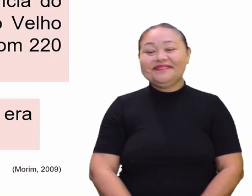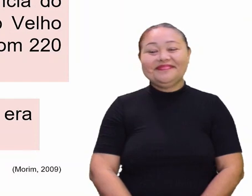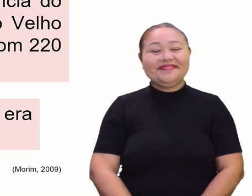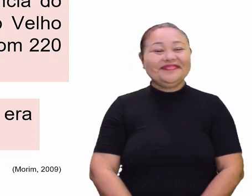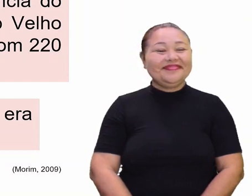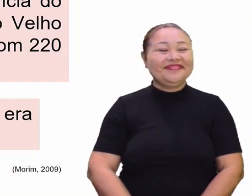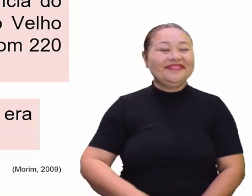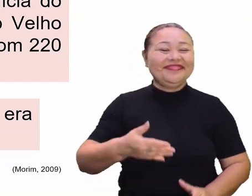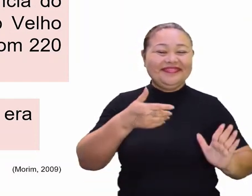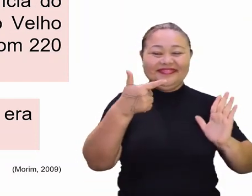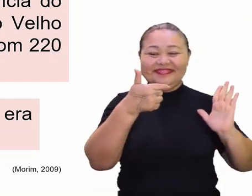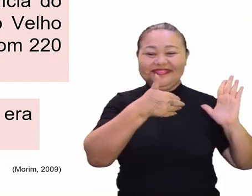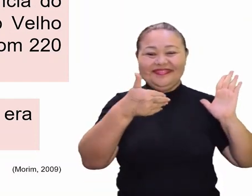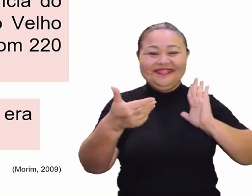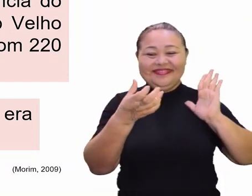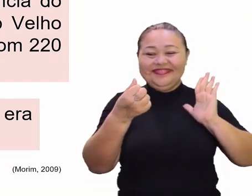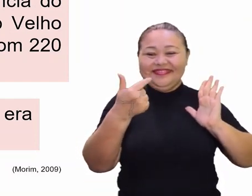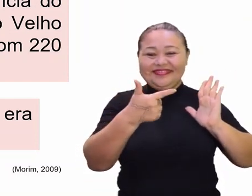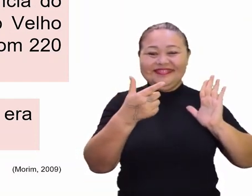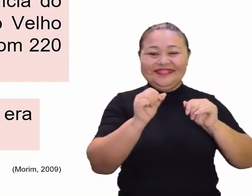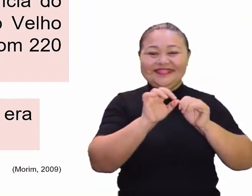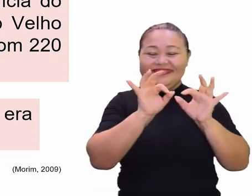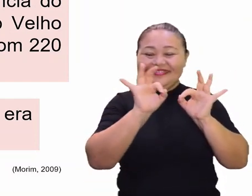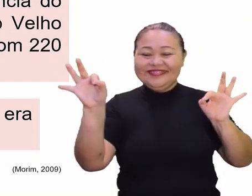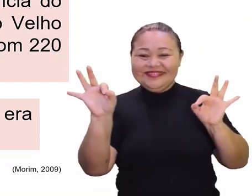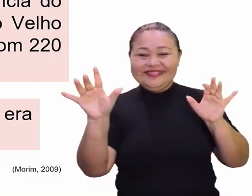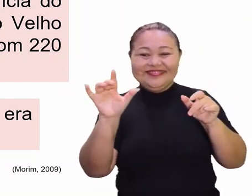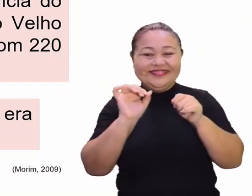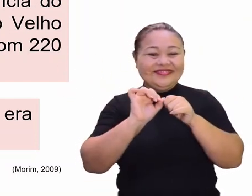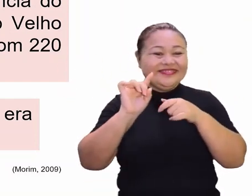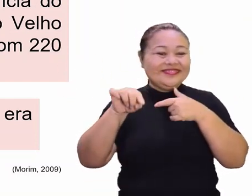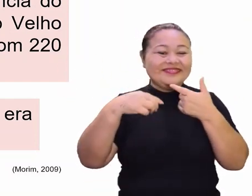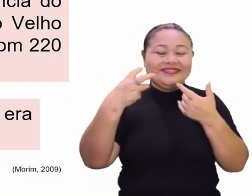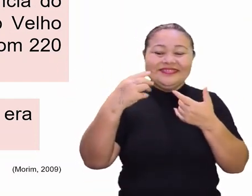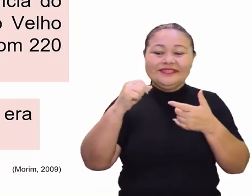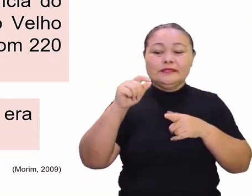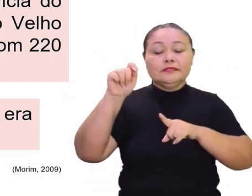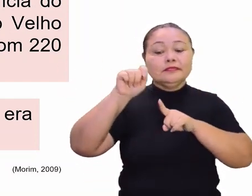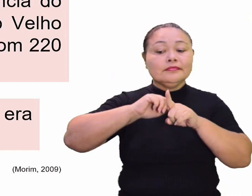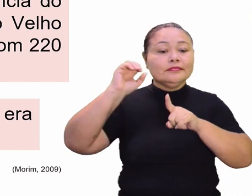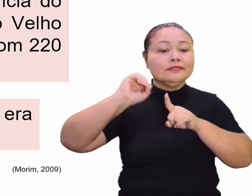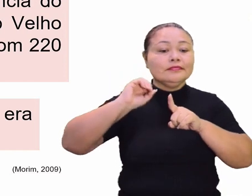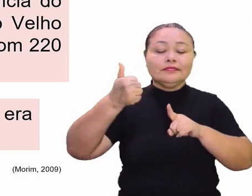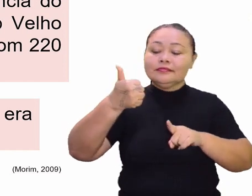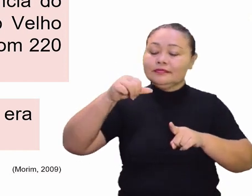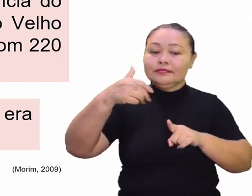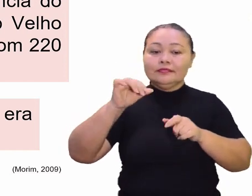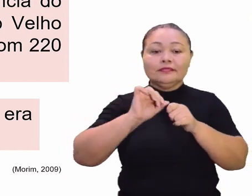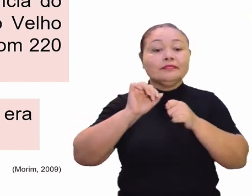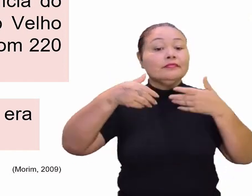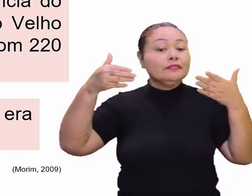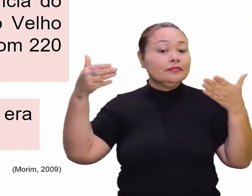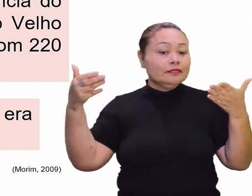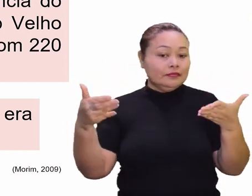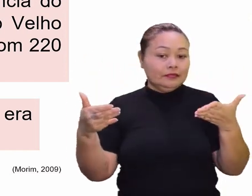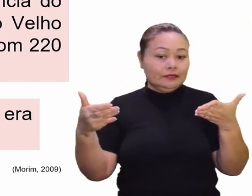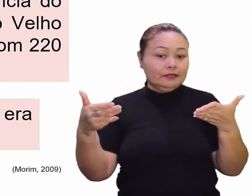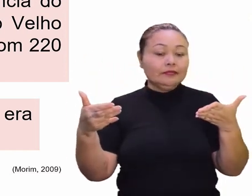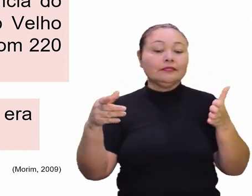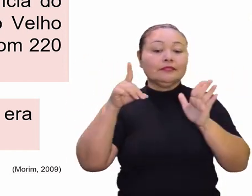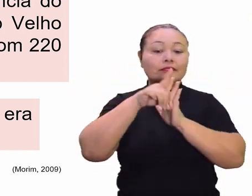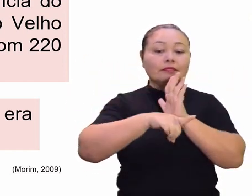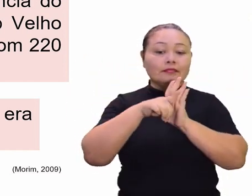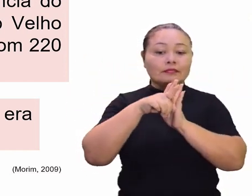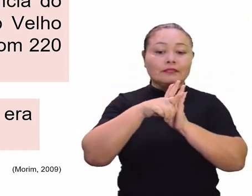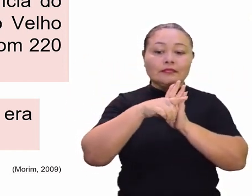O segundo trecho, com 62 quilômetros, foi inaugurado em 30 de outubro de 1910. Agora, a